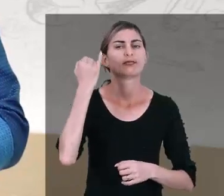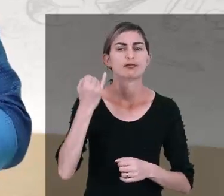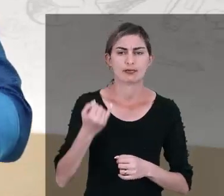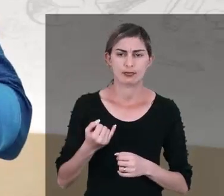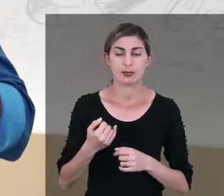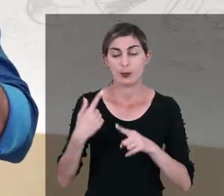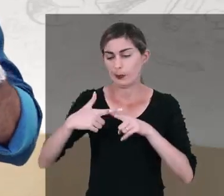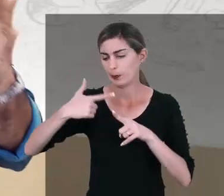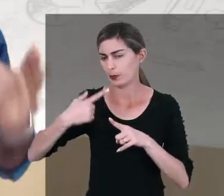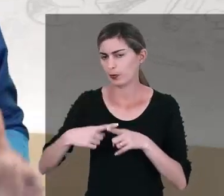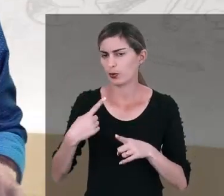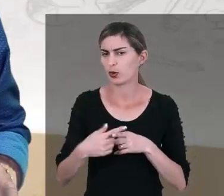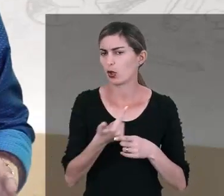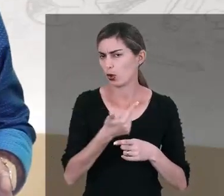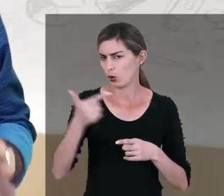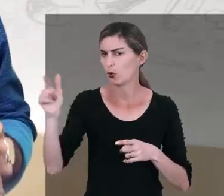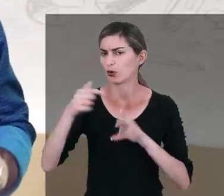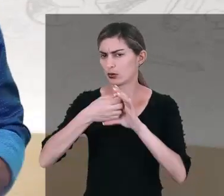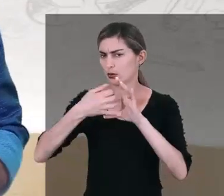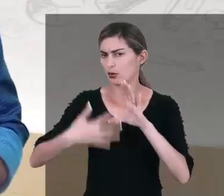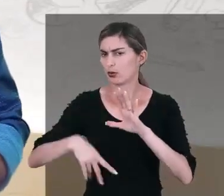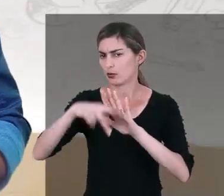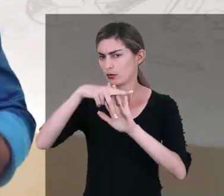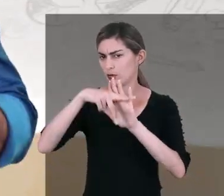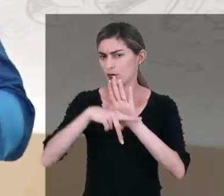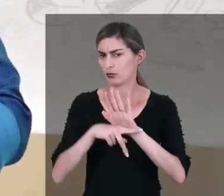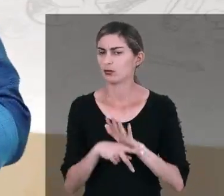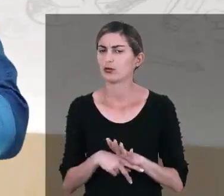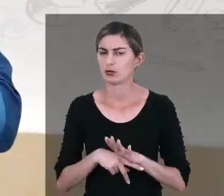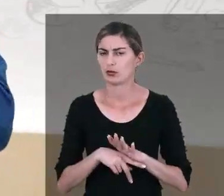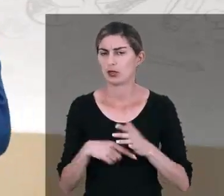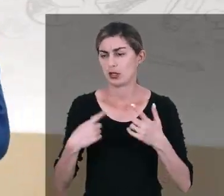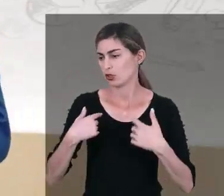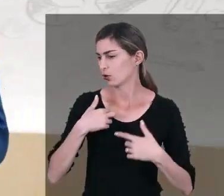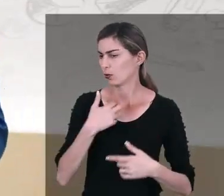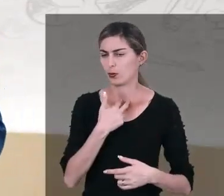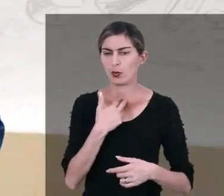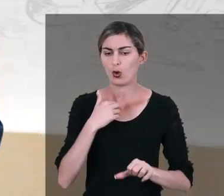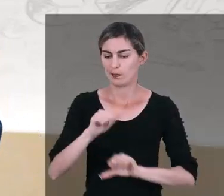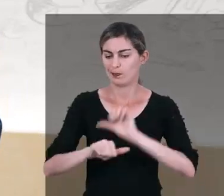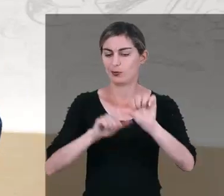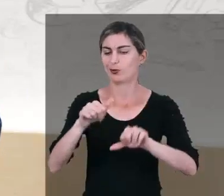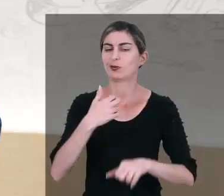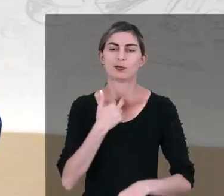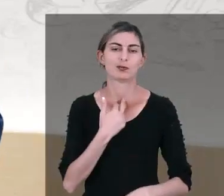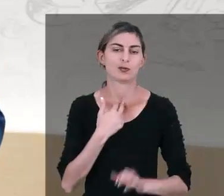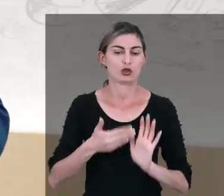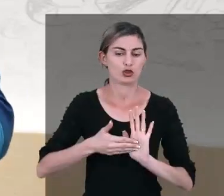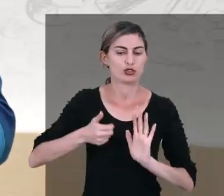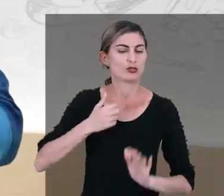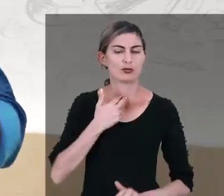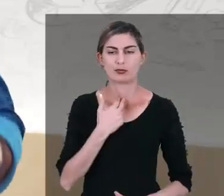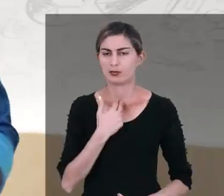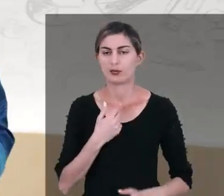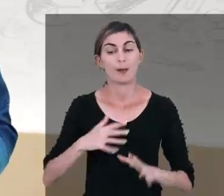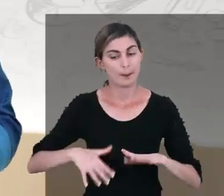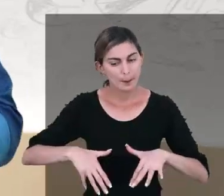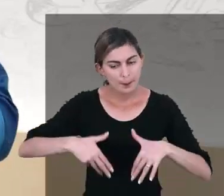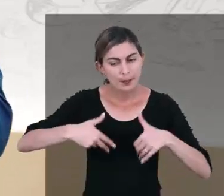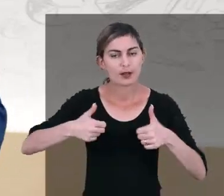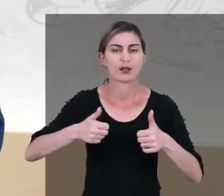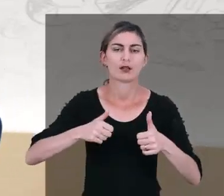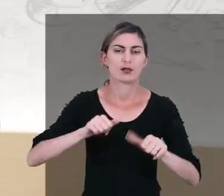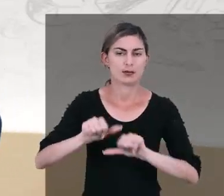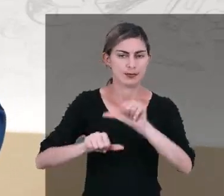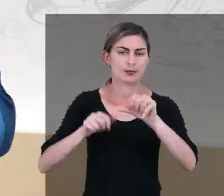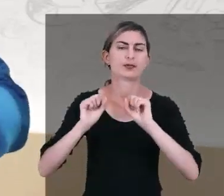né? Porque é outro aspecto projetual que nós não podemos modificar, né? Ele pode ser melhorado, ele